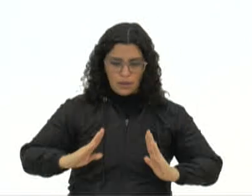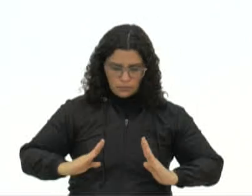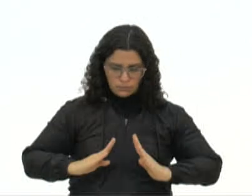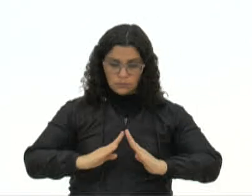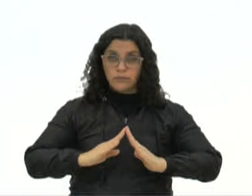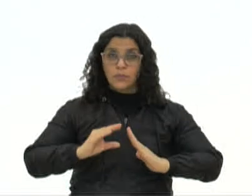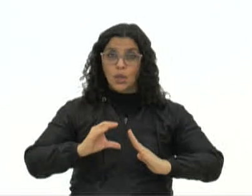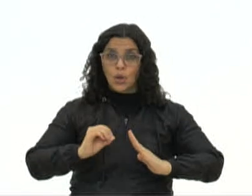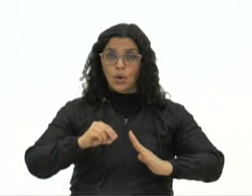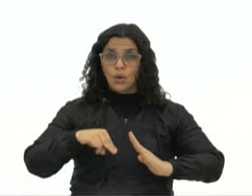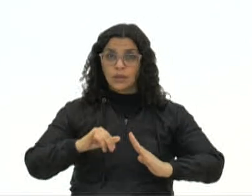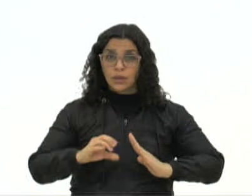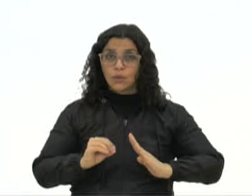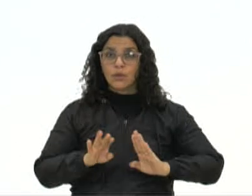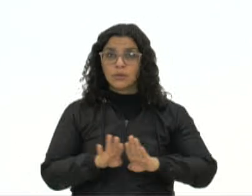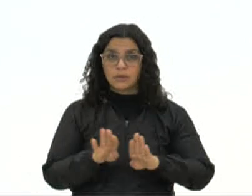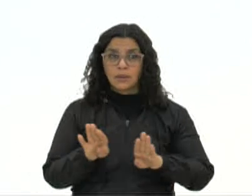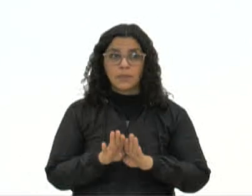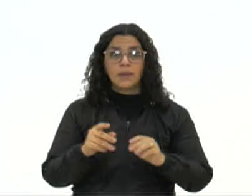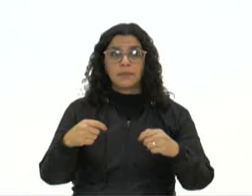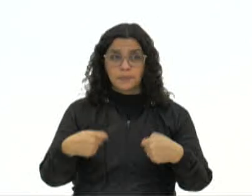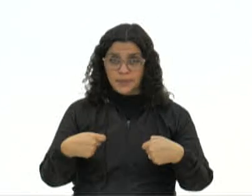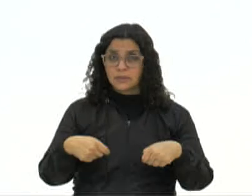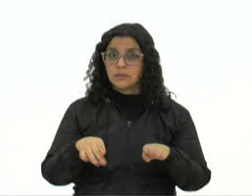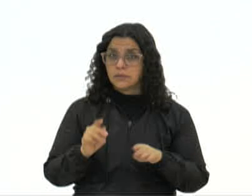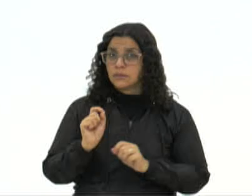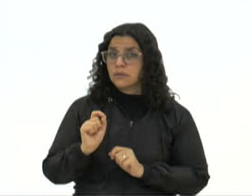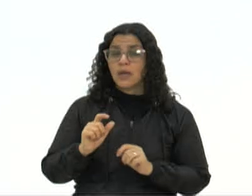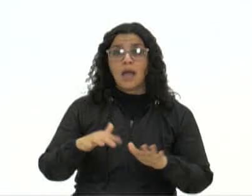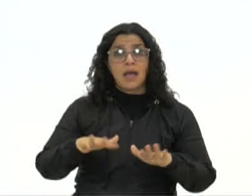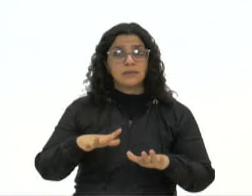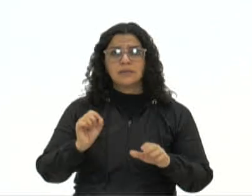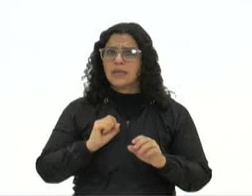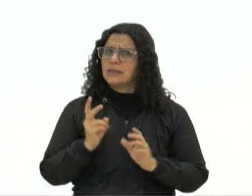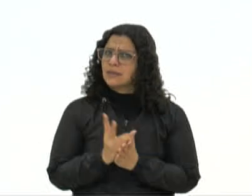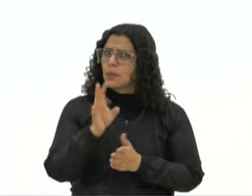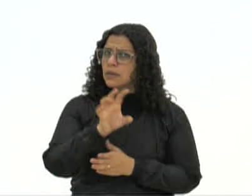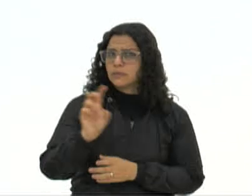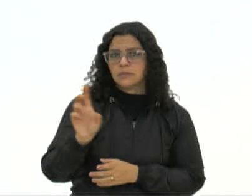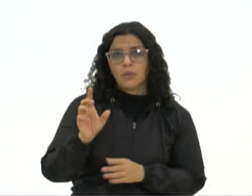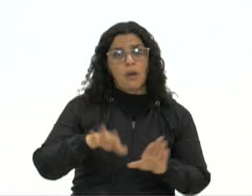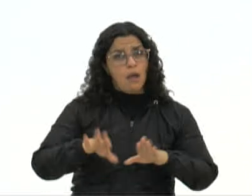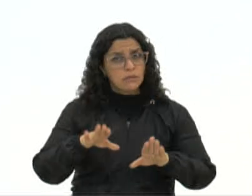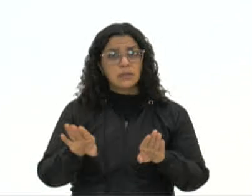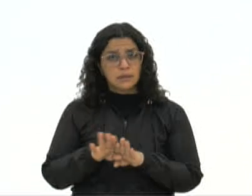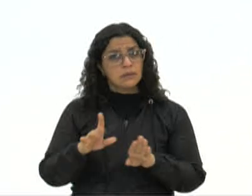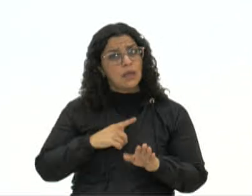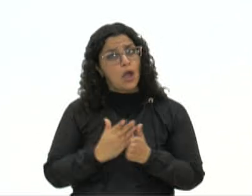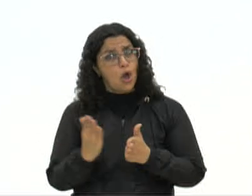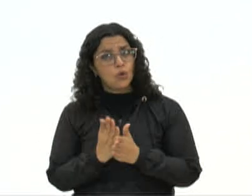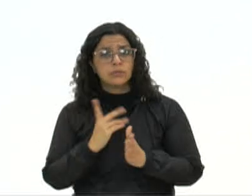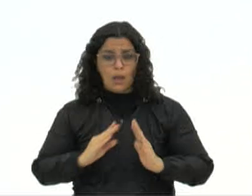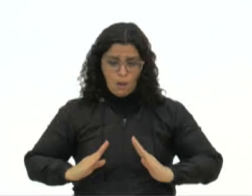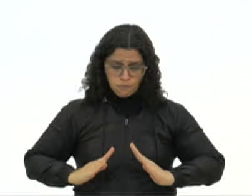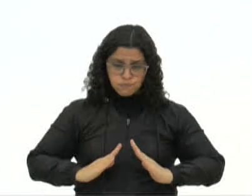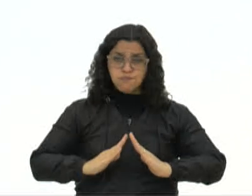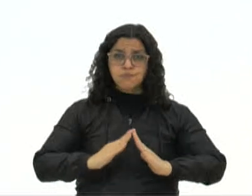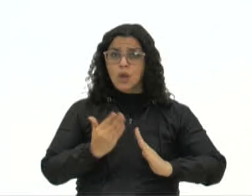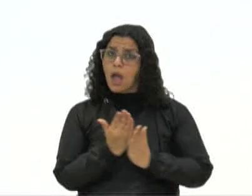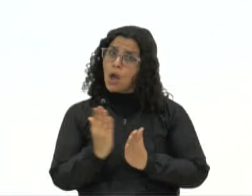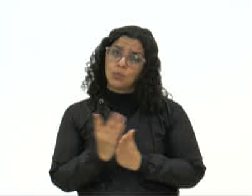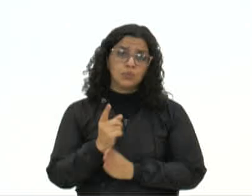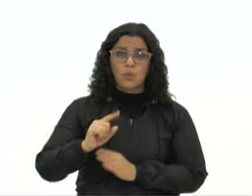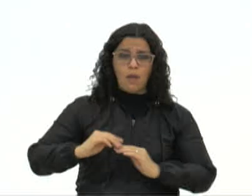Não necessariamente o derramamento de lava, de magma, extravasamento, vai dar origem a um vulcão cônico, né? Mas nós